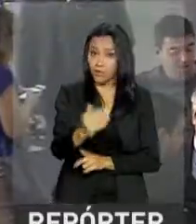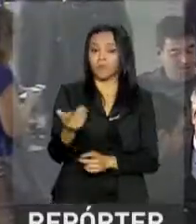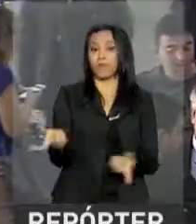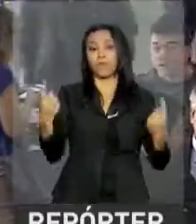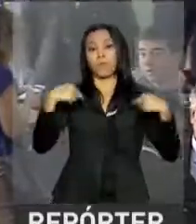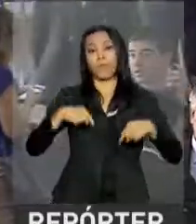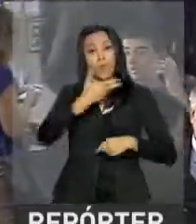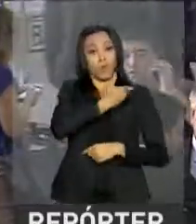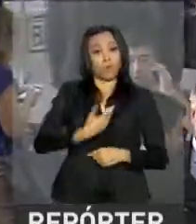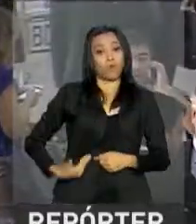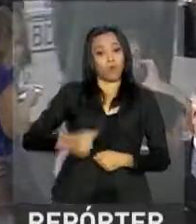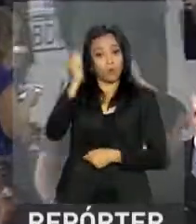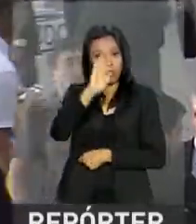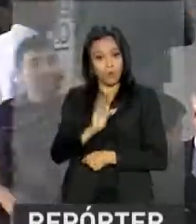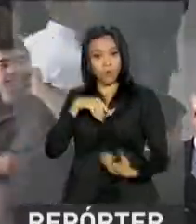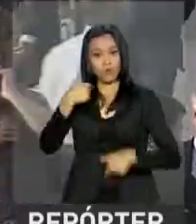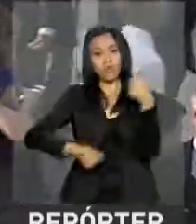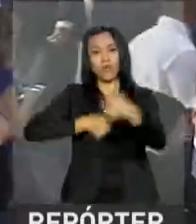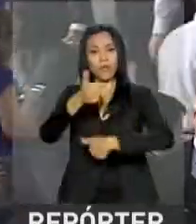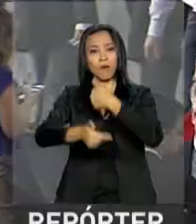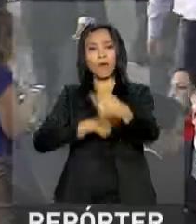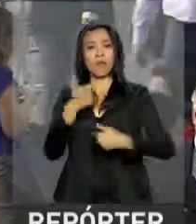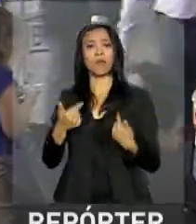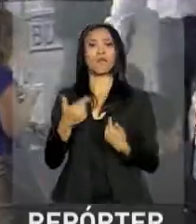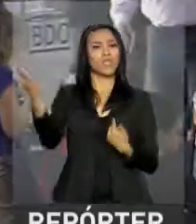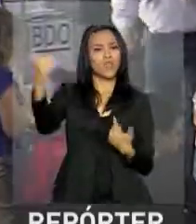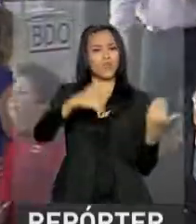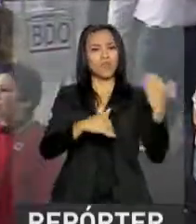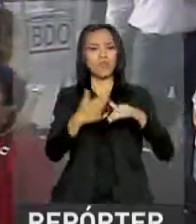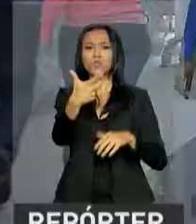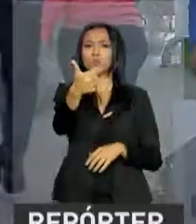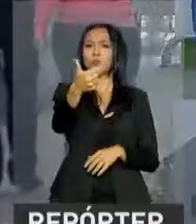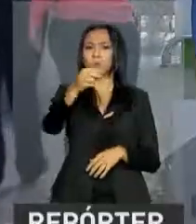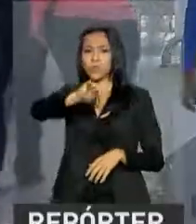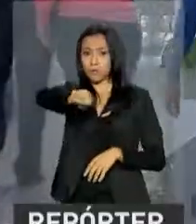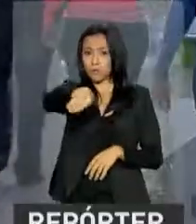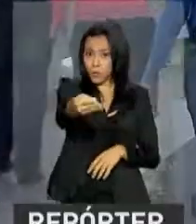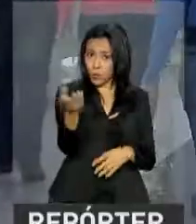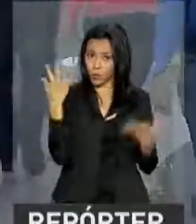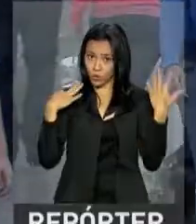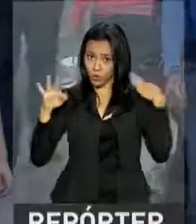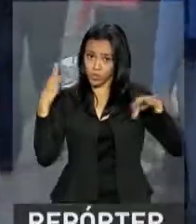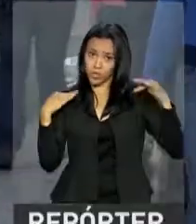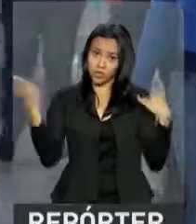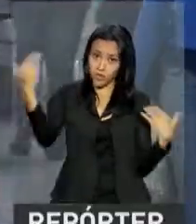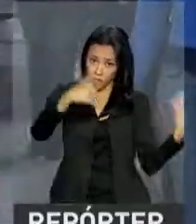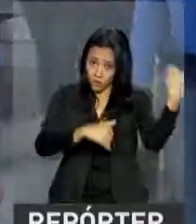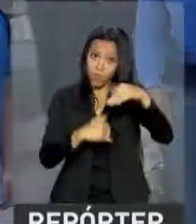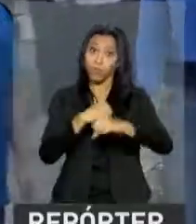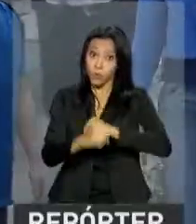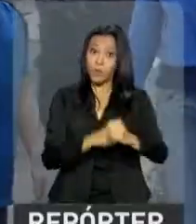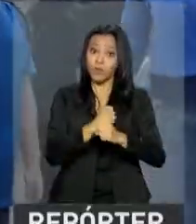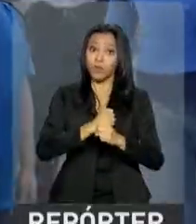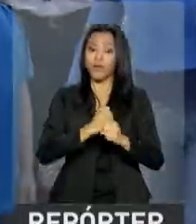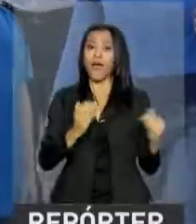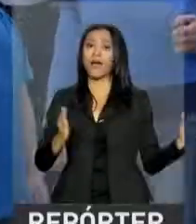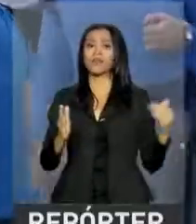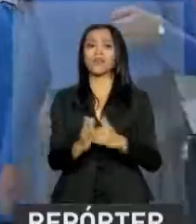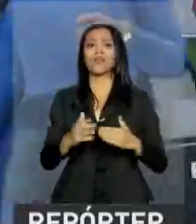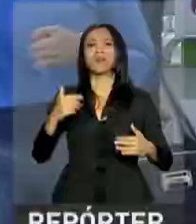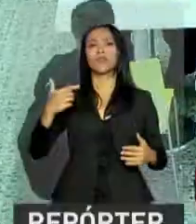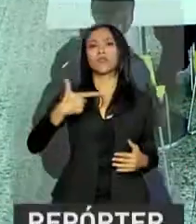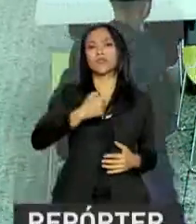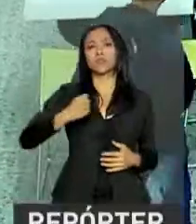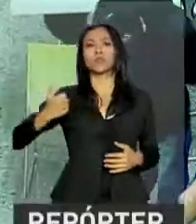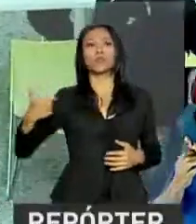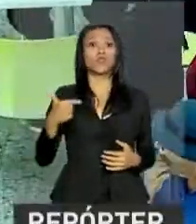governo brasileiro trabalha para que o país receba cerca de 12 milhões de turistas internacionais por ano até